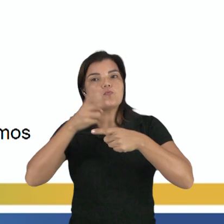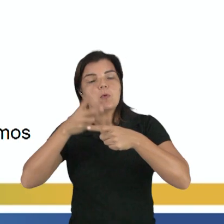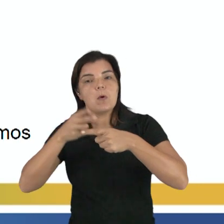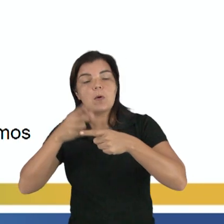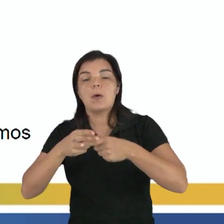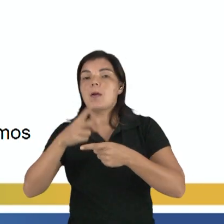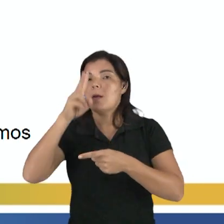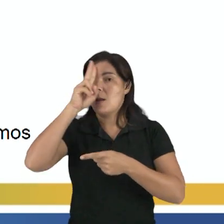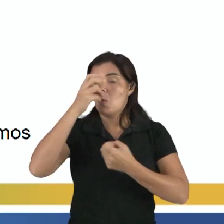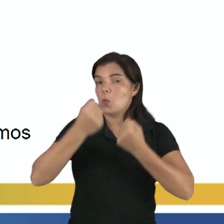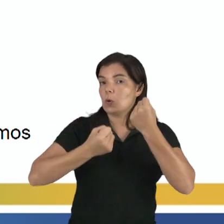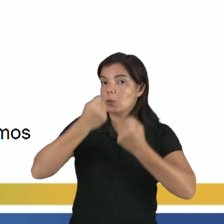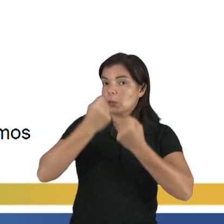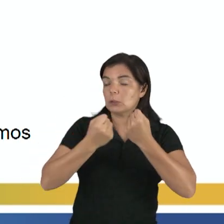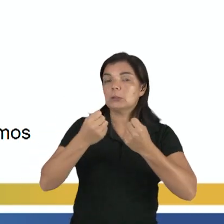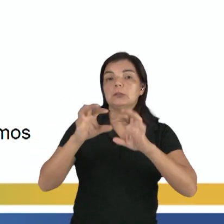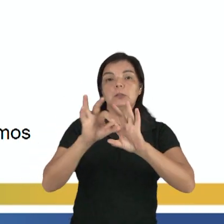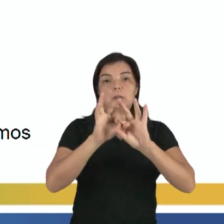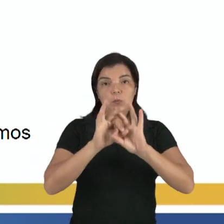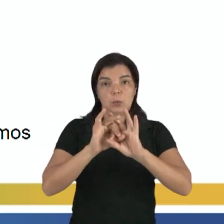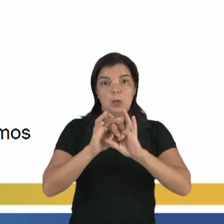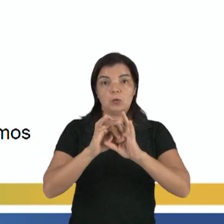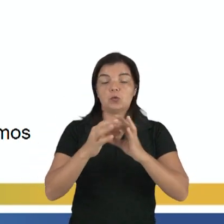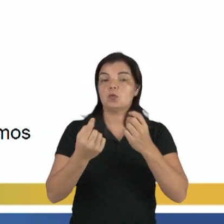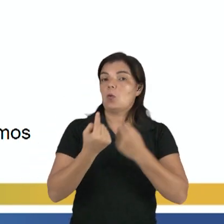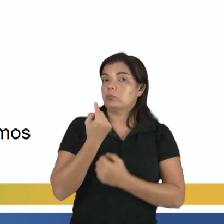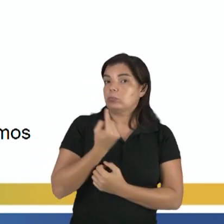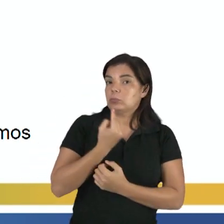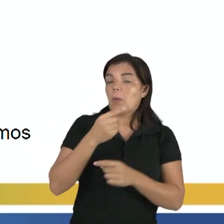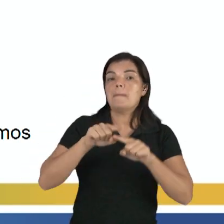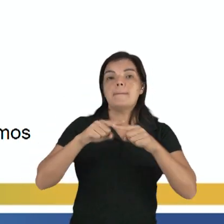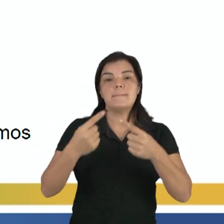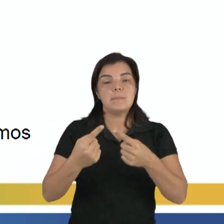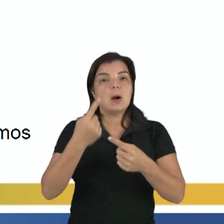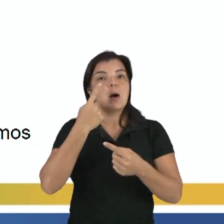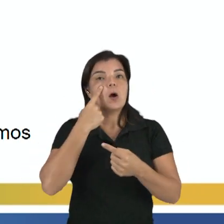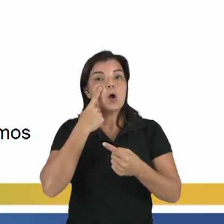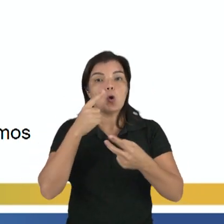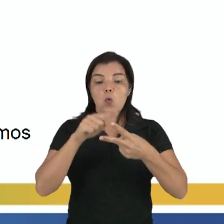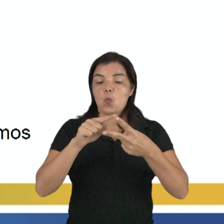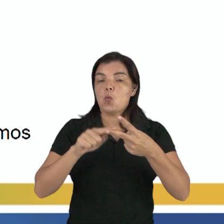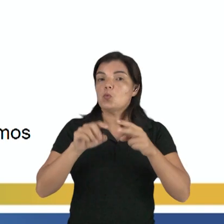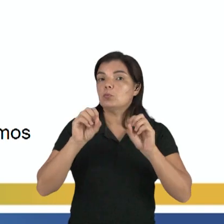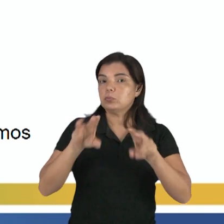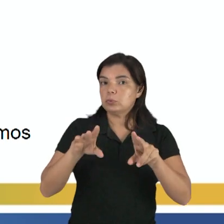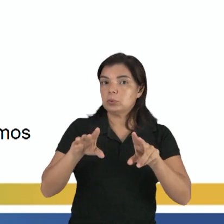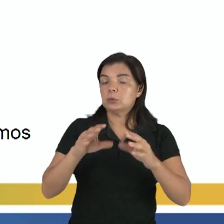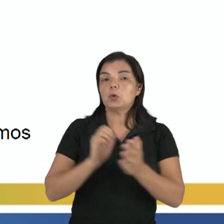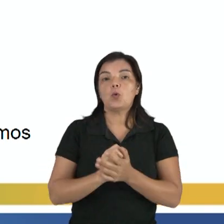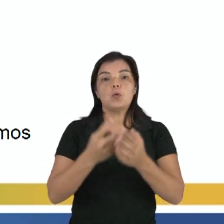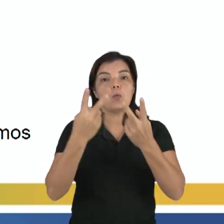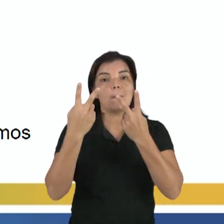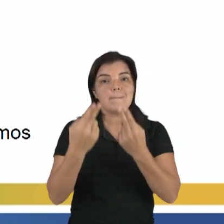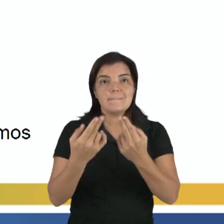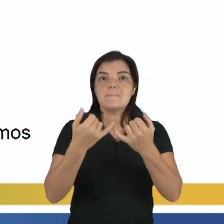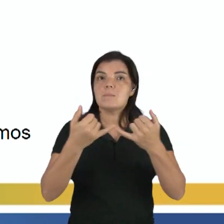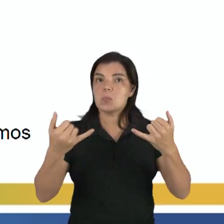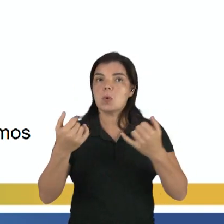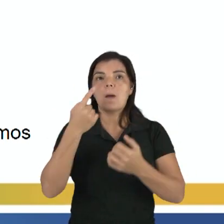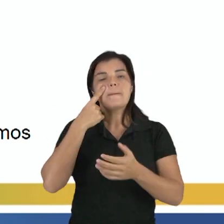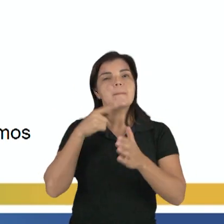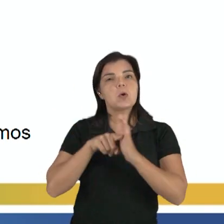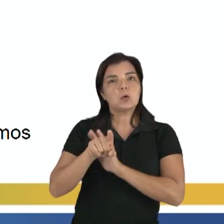disse que o motorista eles eram ligados individualmente só que ele pegou negou os dois mesmo fusível né